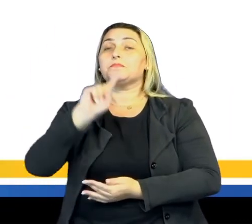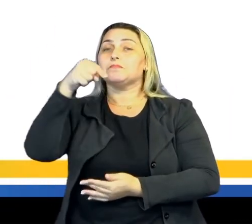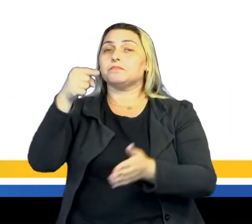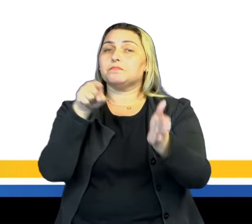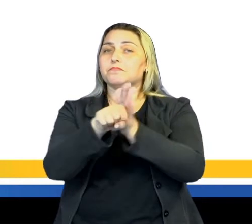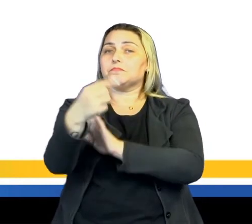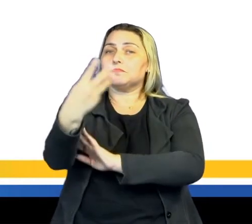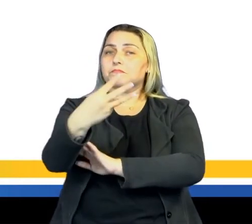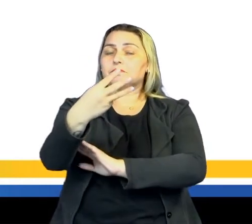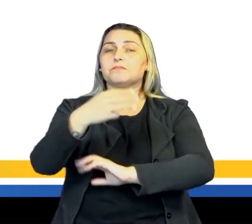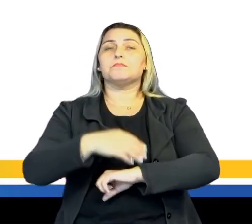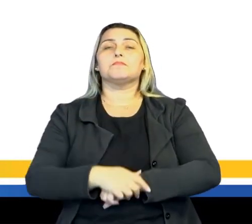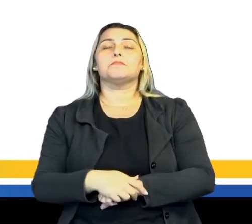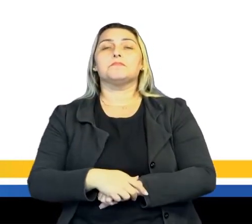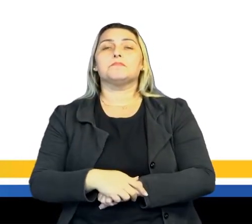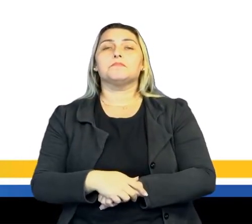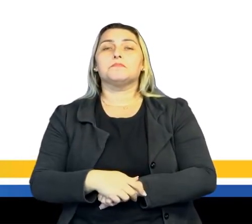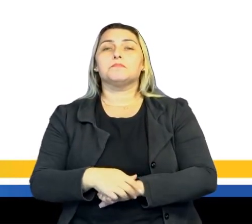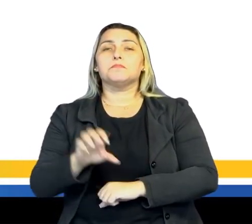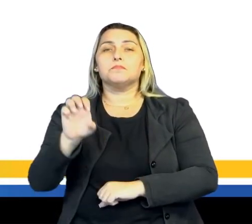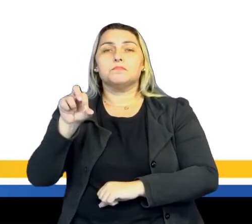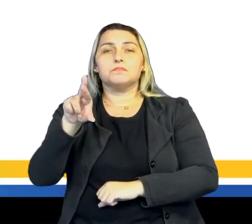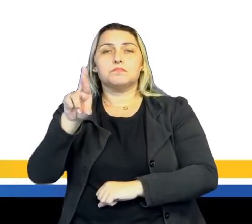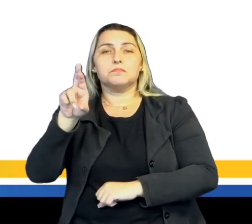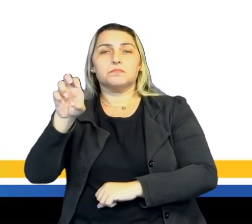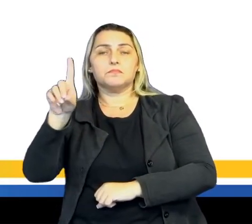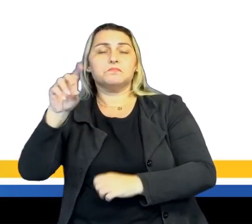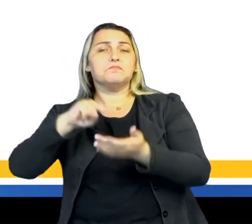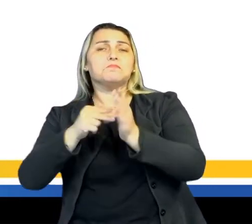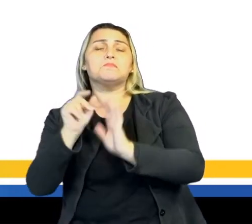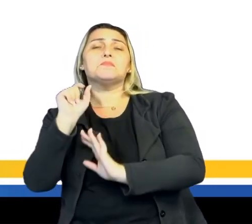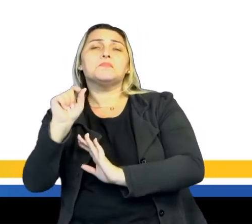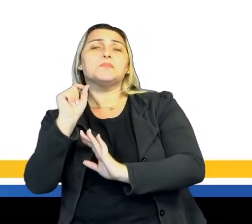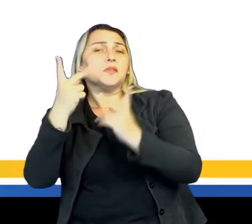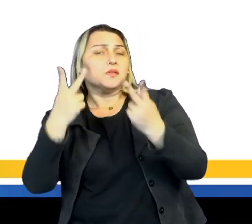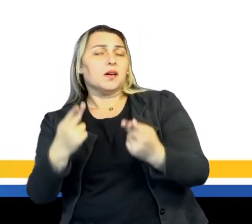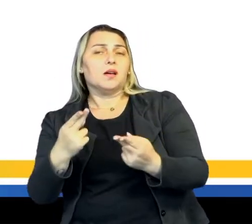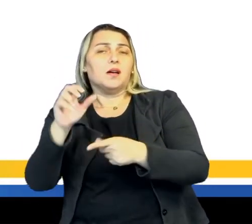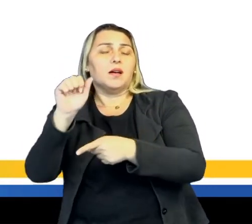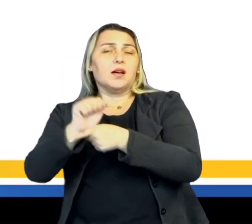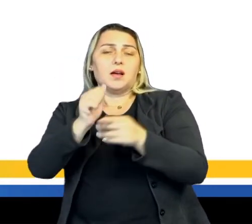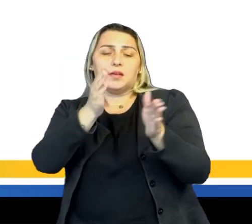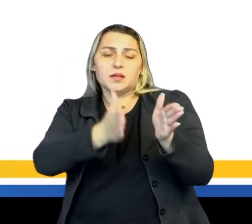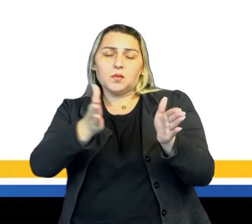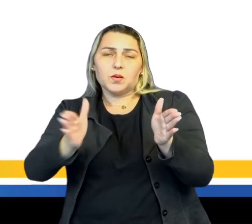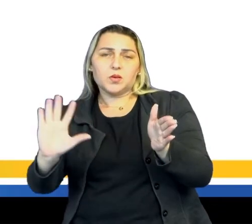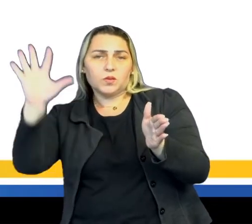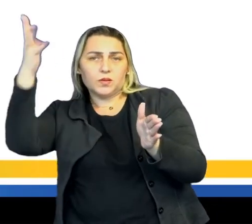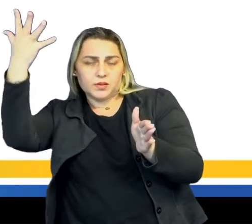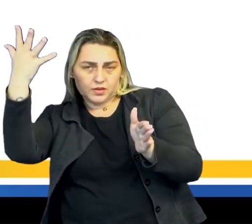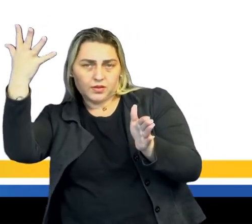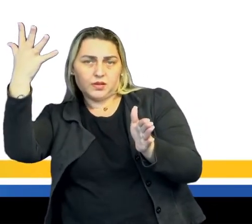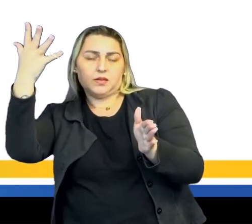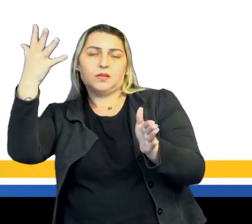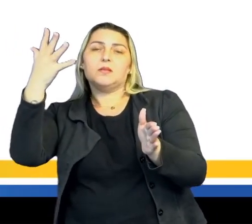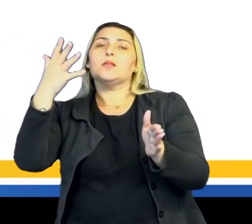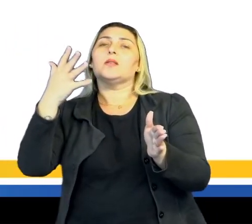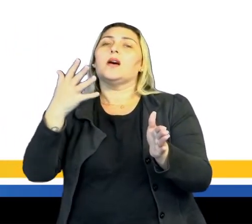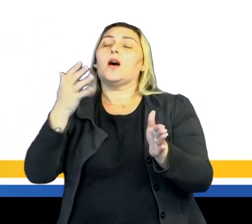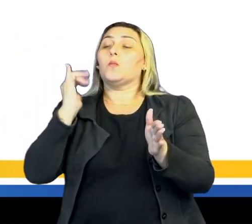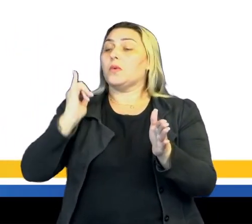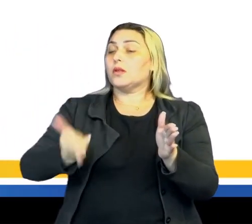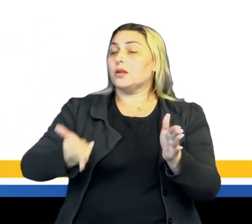Próxima questão. Enredo é o mesmo que? Letra A, sequência de fatos que acontecem